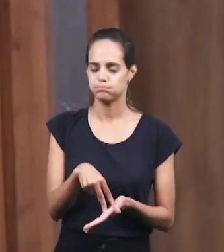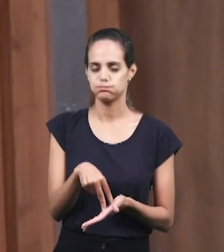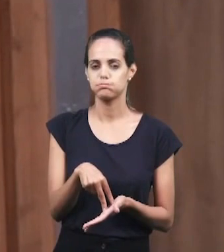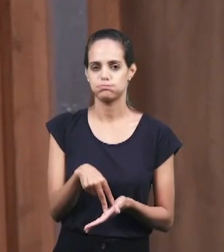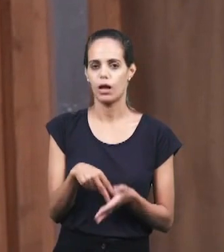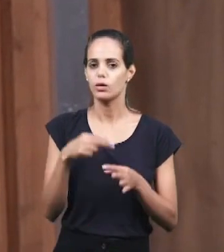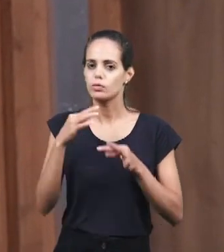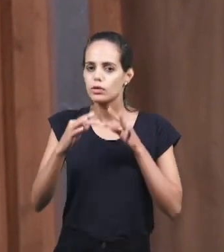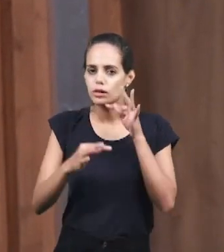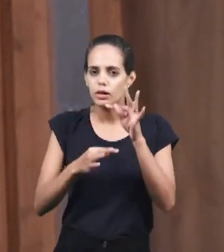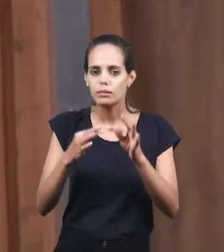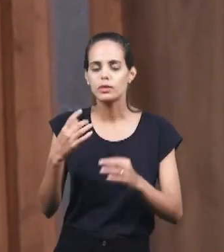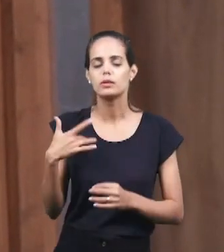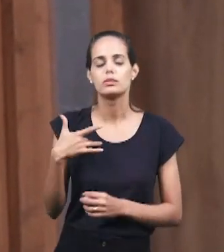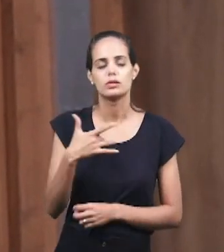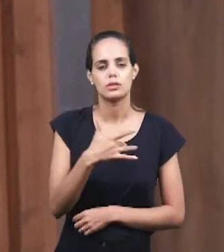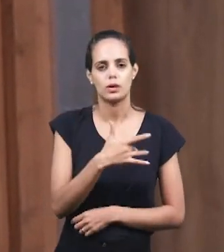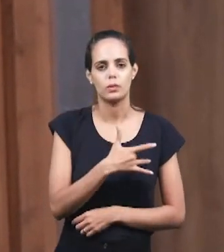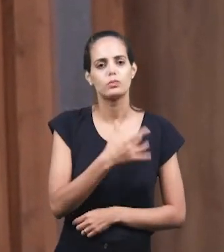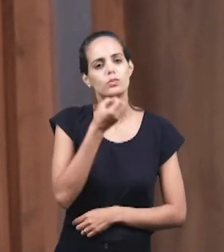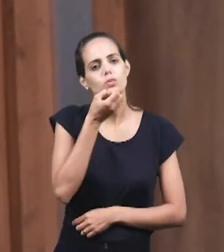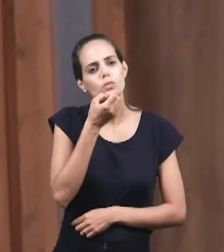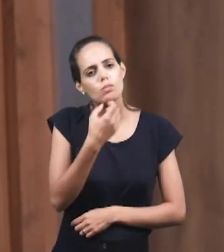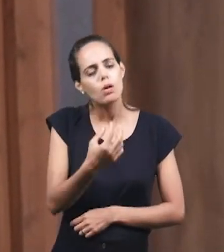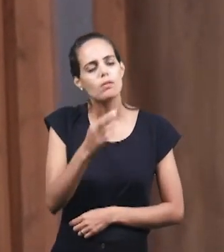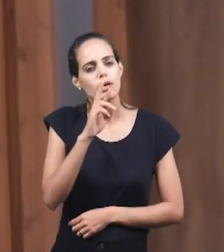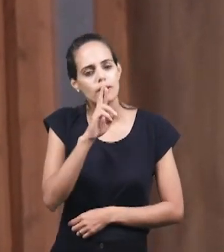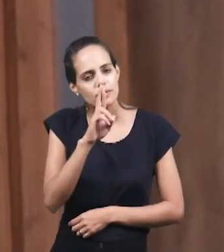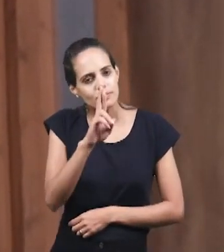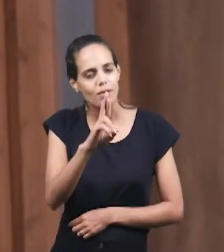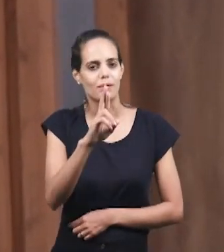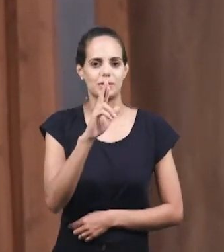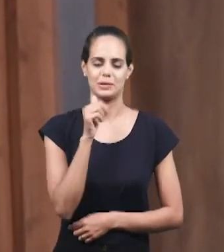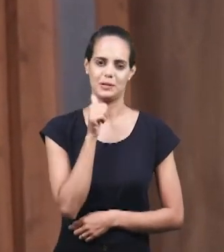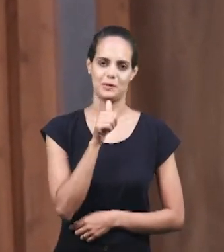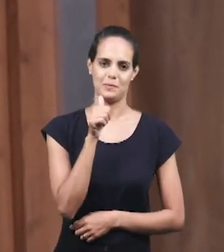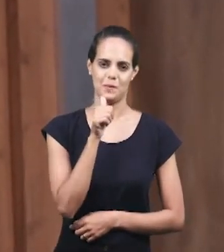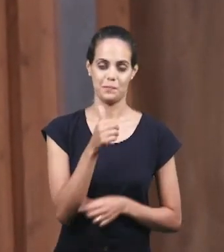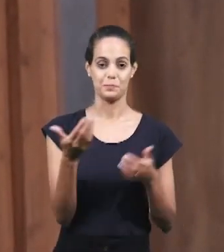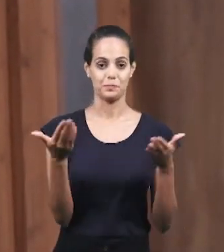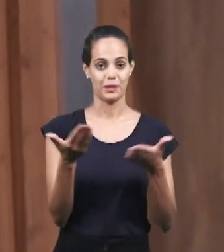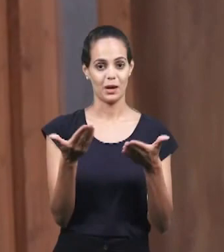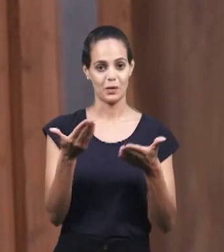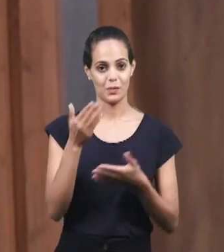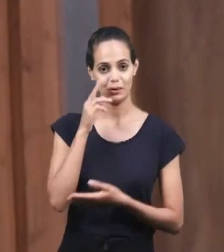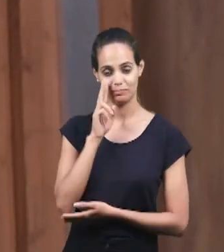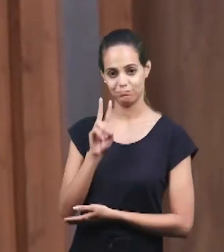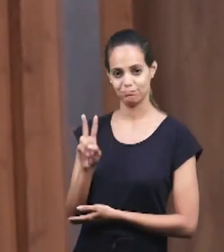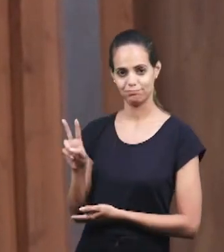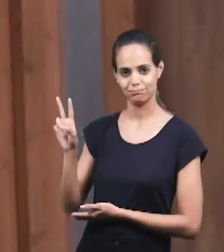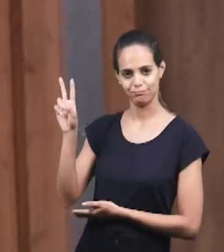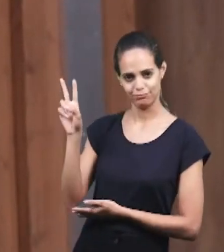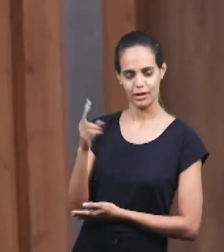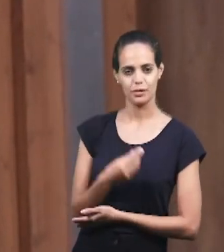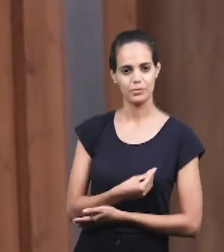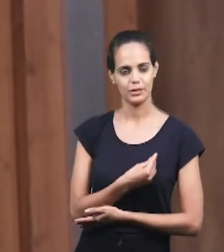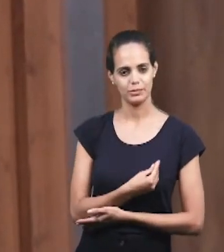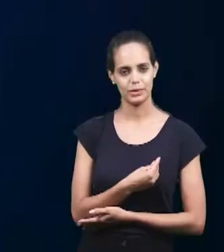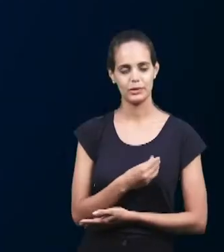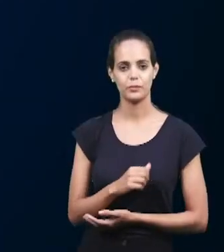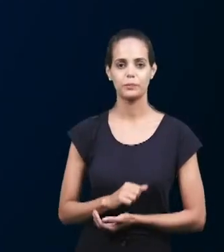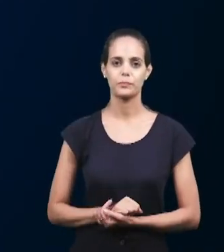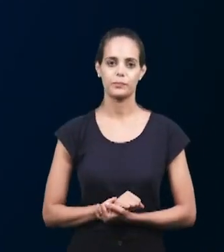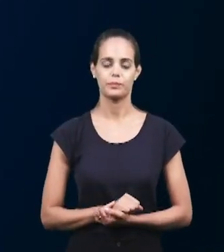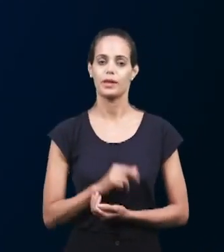saúde, mas nós vamos ver a resposta muito bem colocada da nossa irmã. Vamos ouvir então a participação das nossas duas